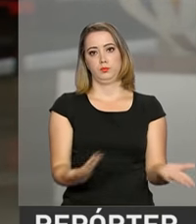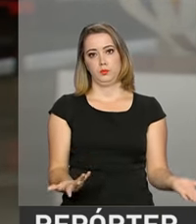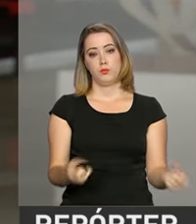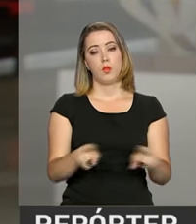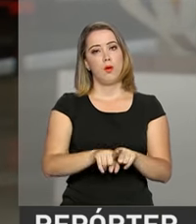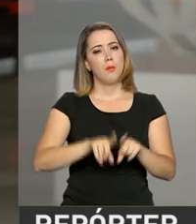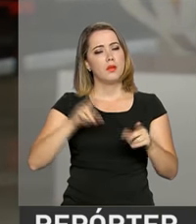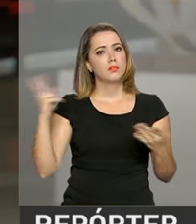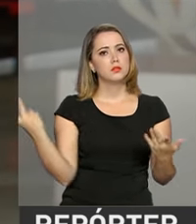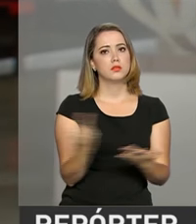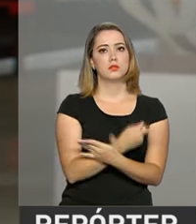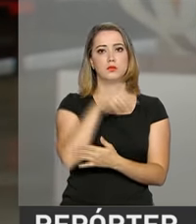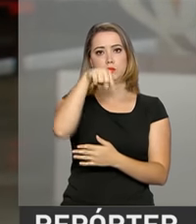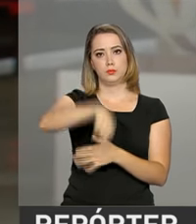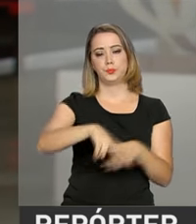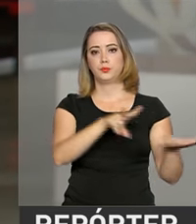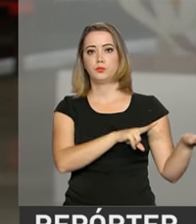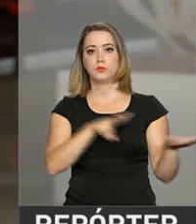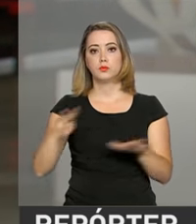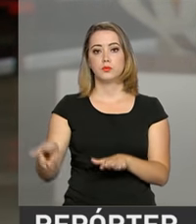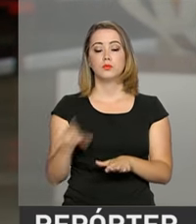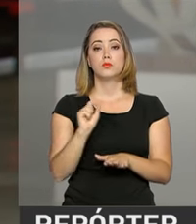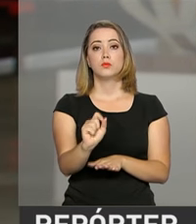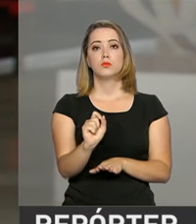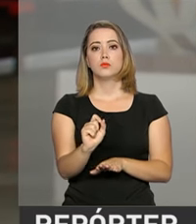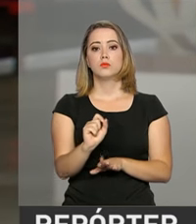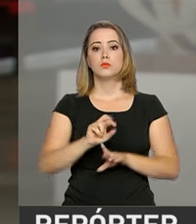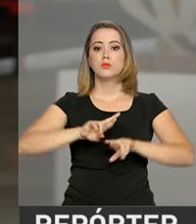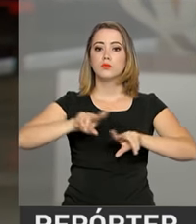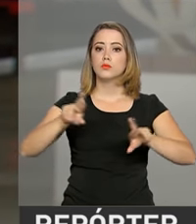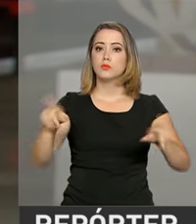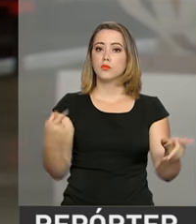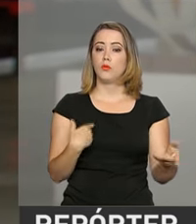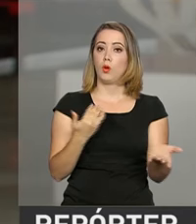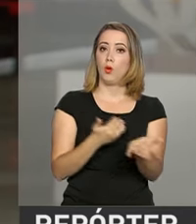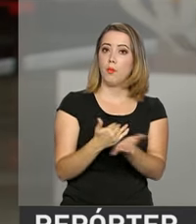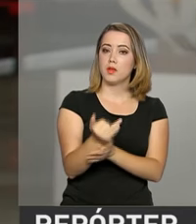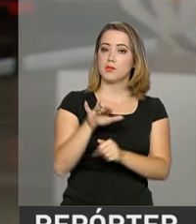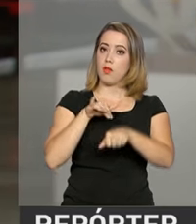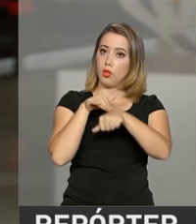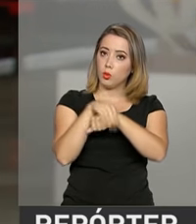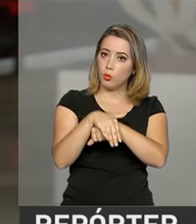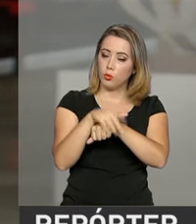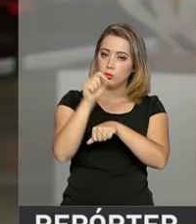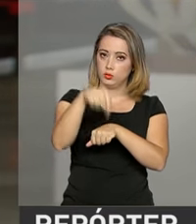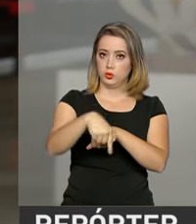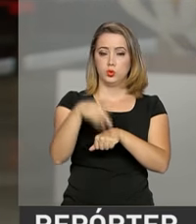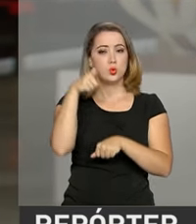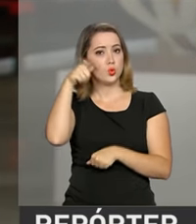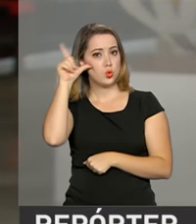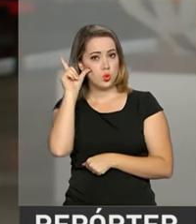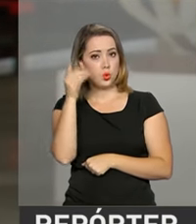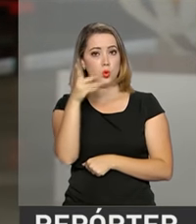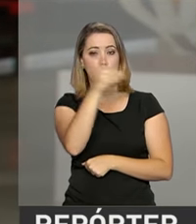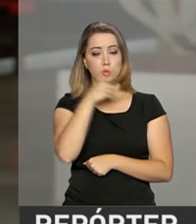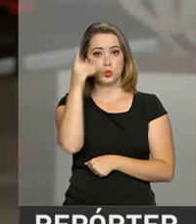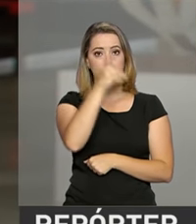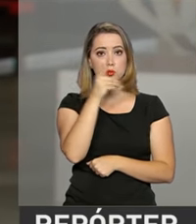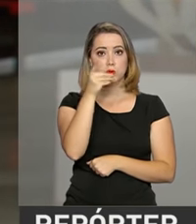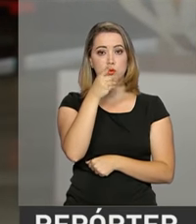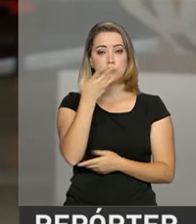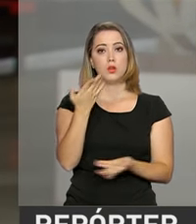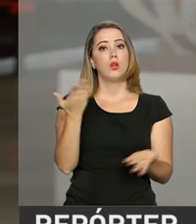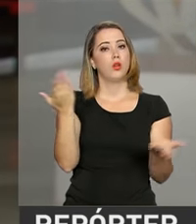ocorrer do durante esta semana entre o começo da noite de ontem domingo e amanhã